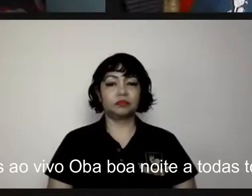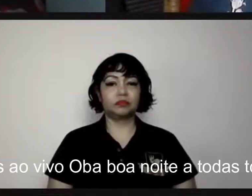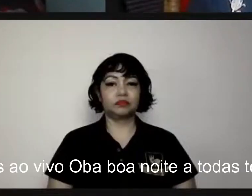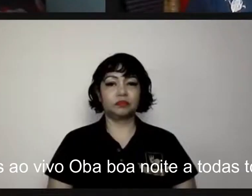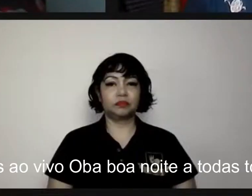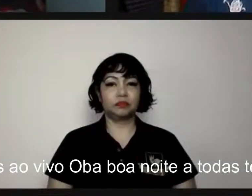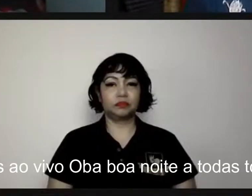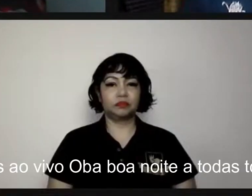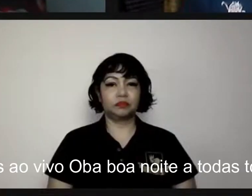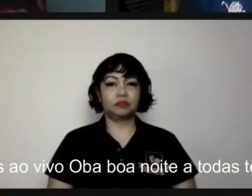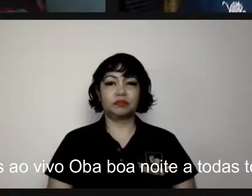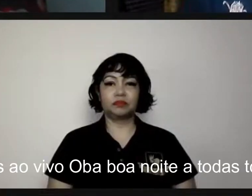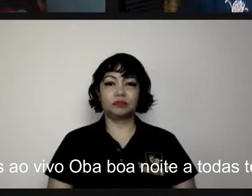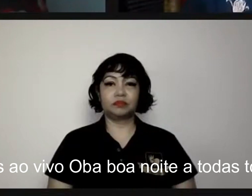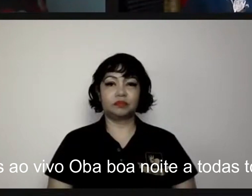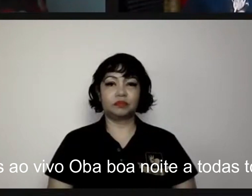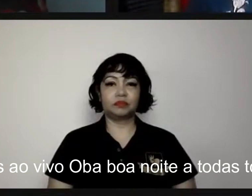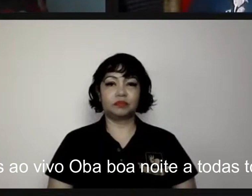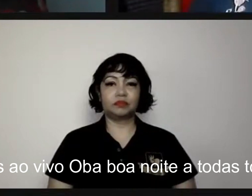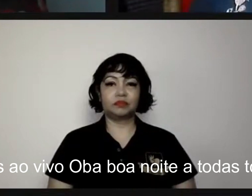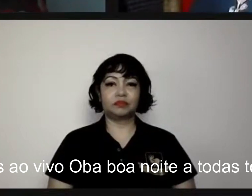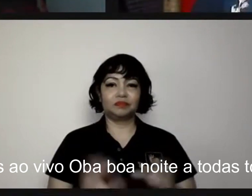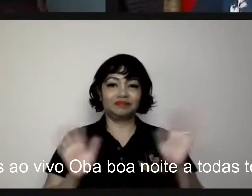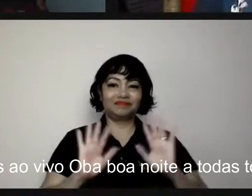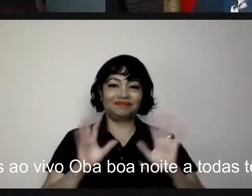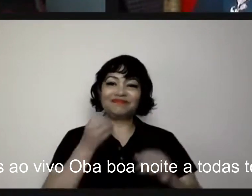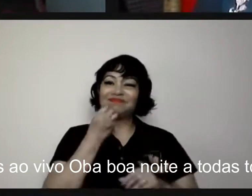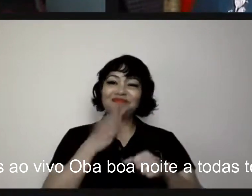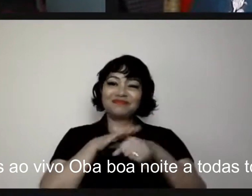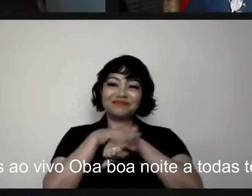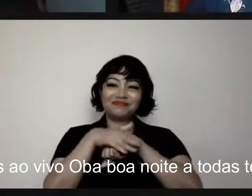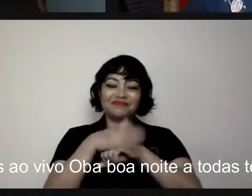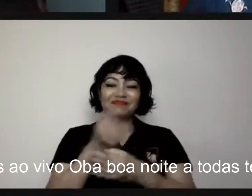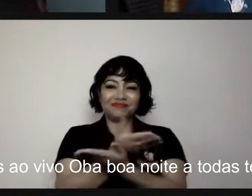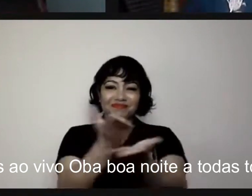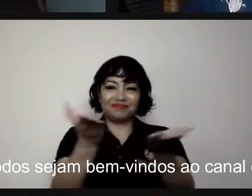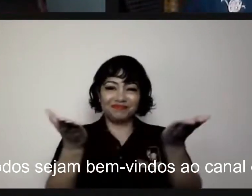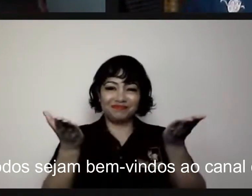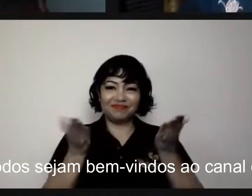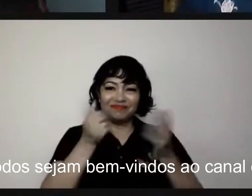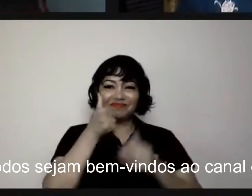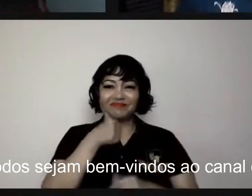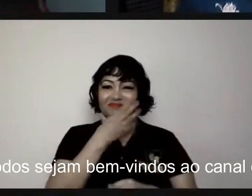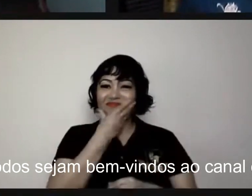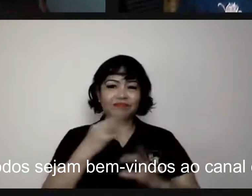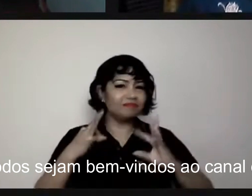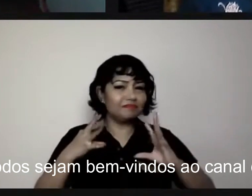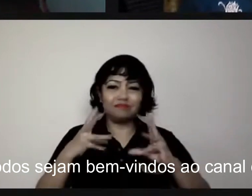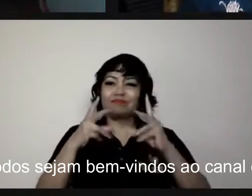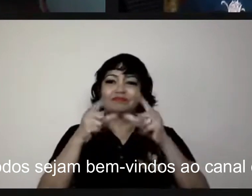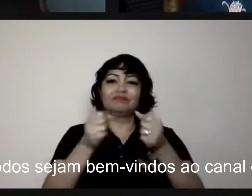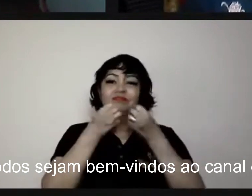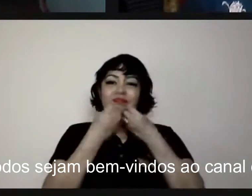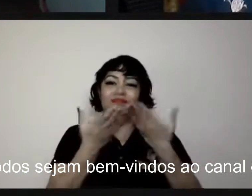Surgem na tela três Estamos ao vivo. quadros distintos, Oba! Boa sendo que noite cada a um dos todas, quadros está todes uma e pessoa todos. Sejam participante bem-vindos